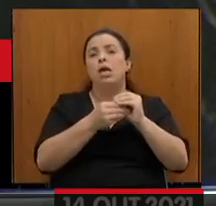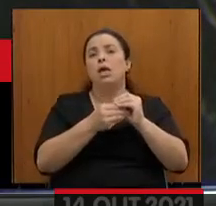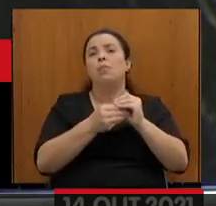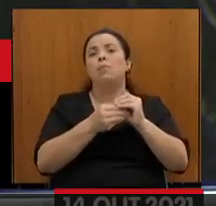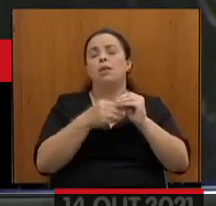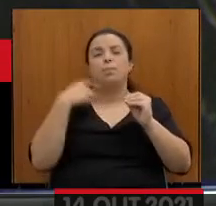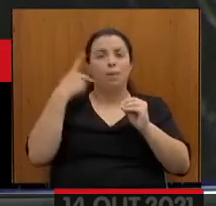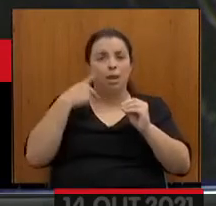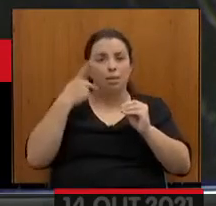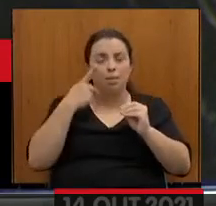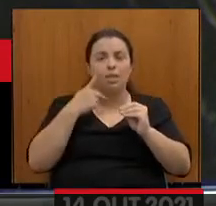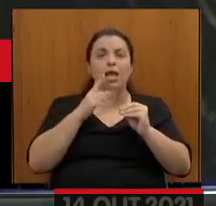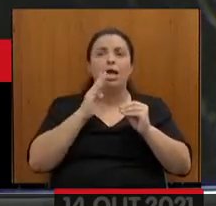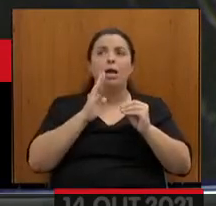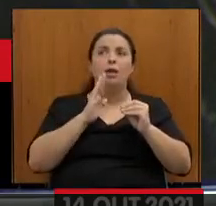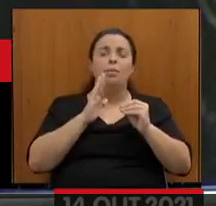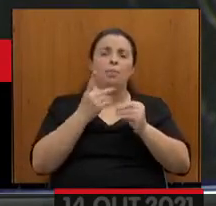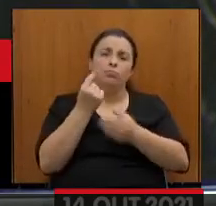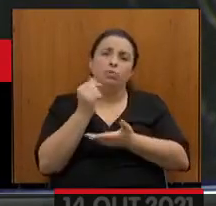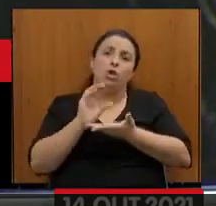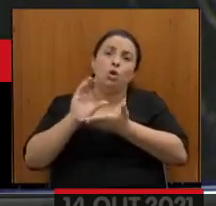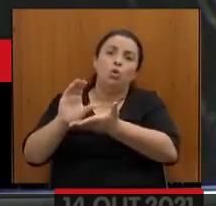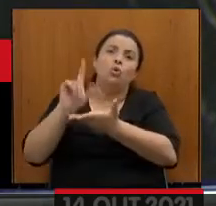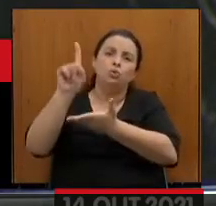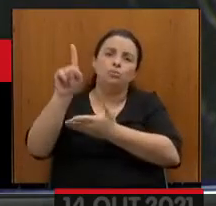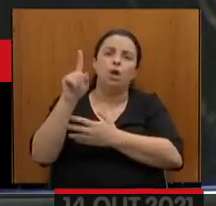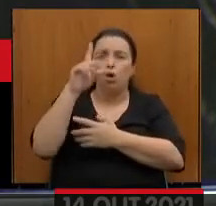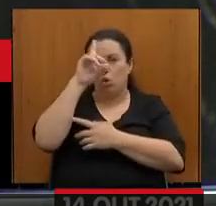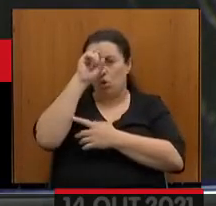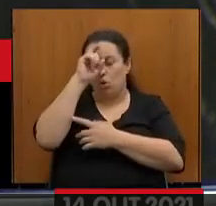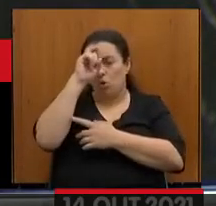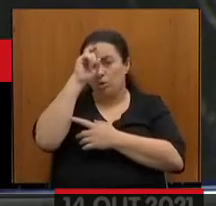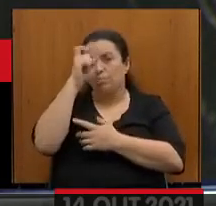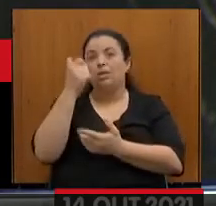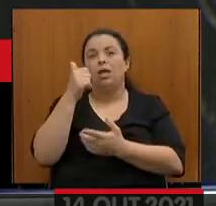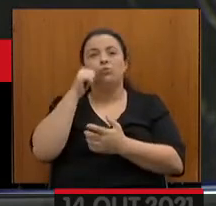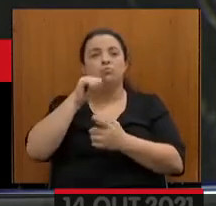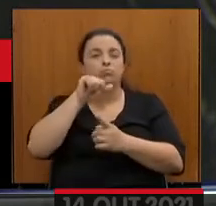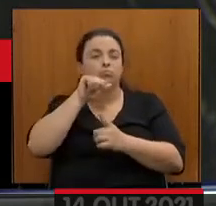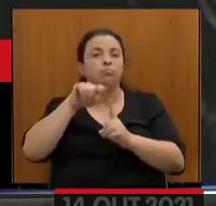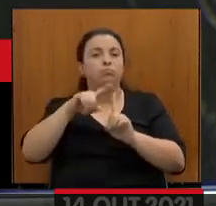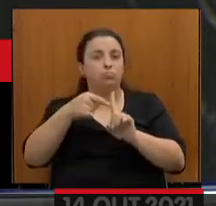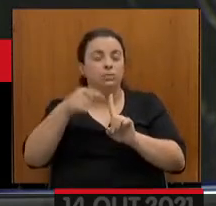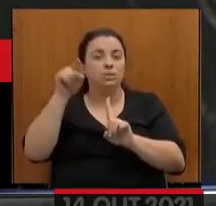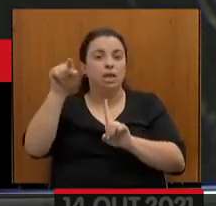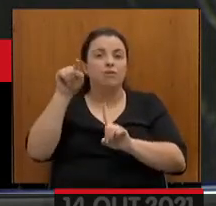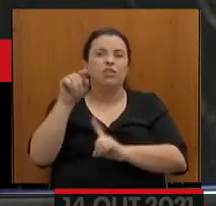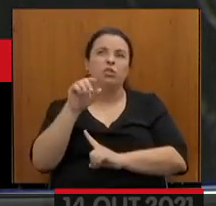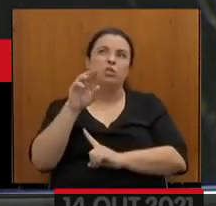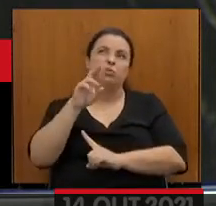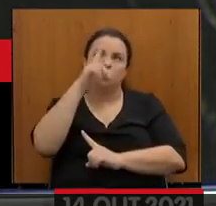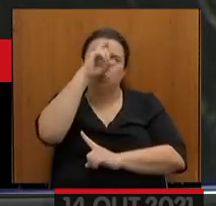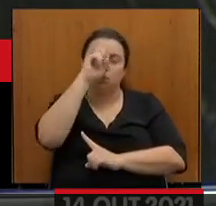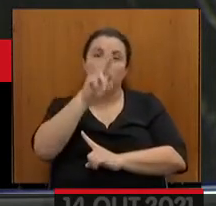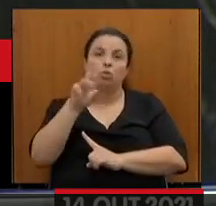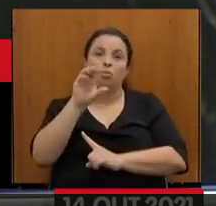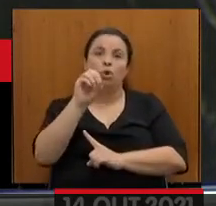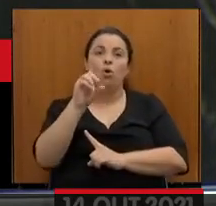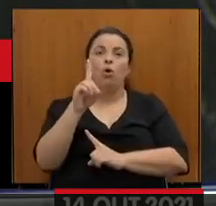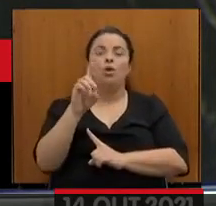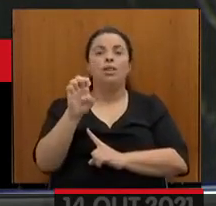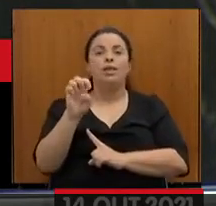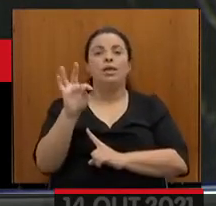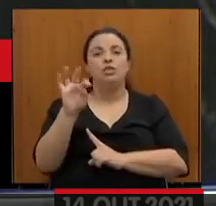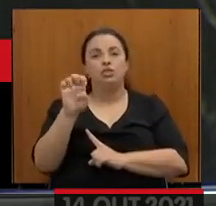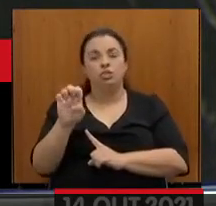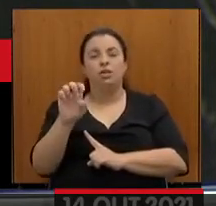aqui de Belo Horizonte, maternidade Odete Valadares, demonstrando aí o nosso compromisso com a saúde da mulher. Tem